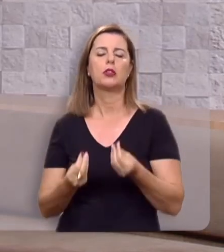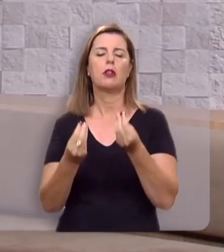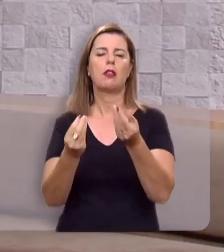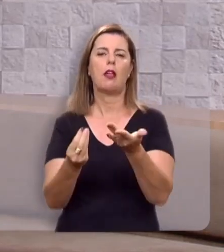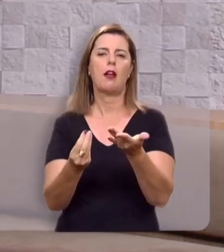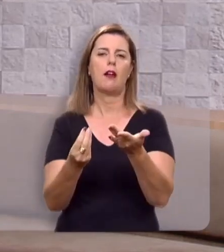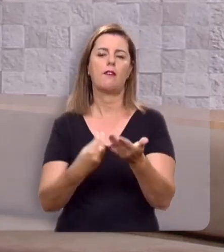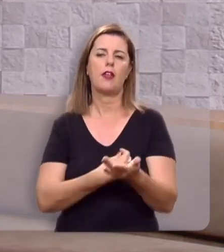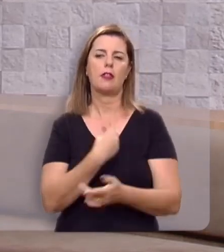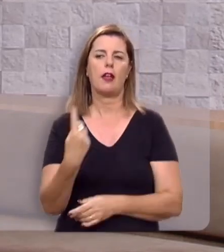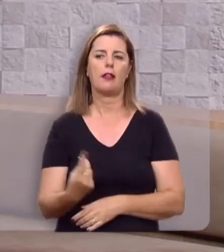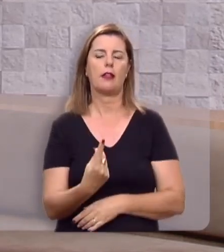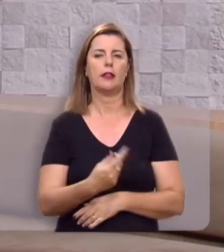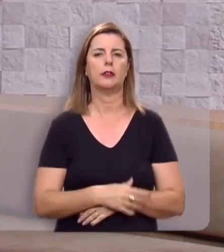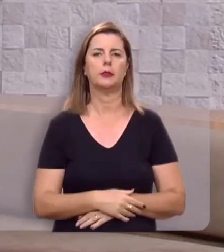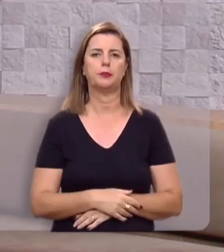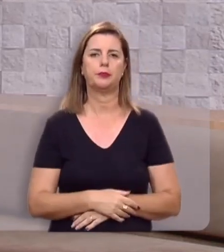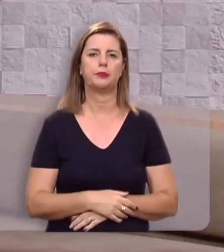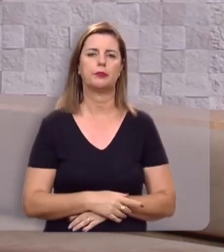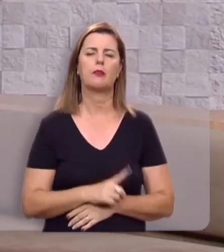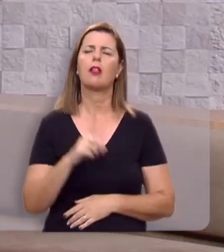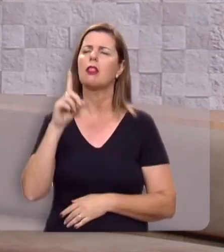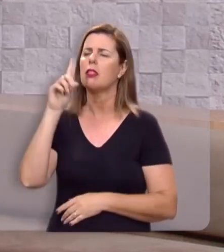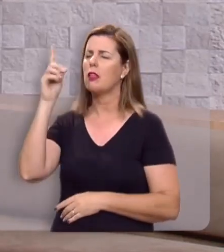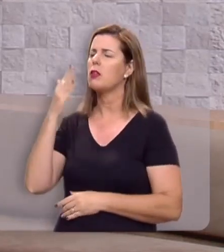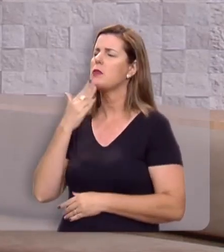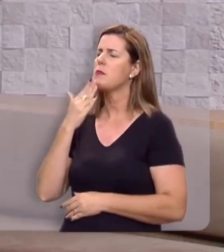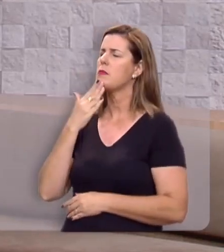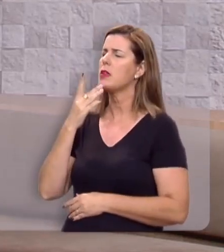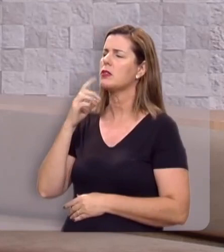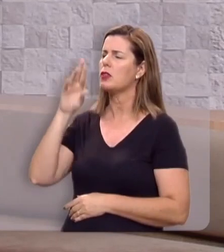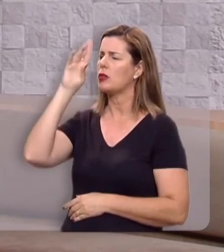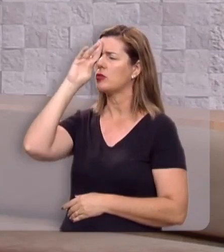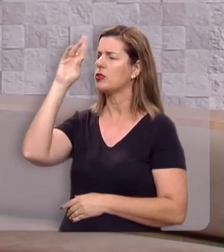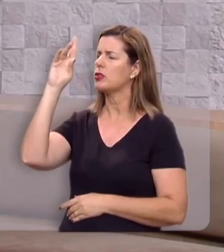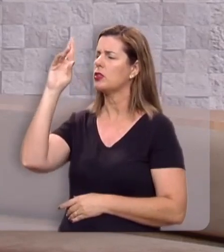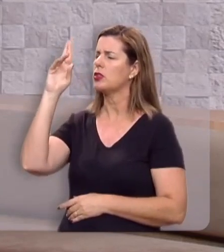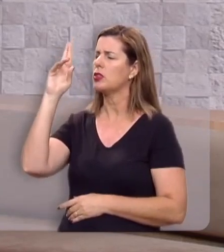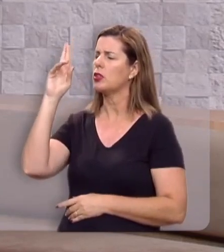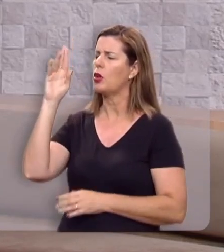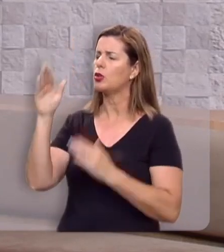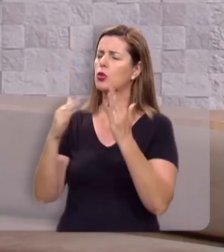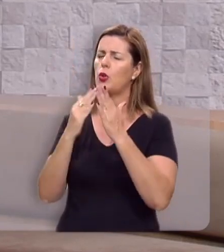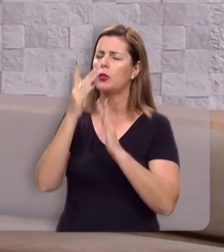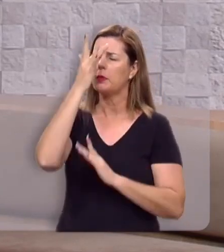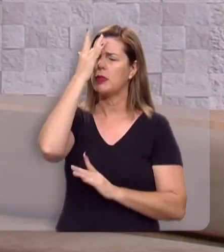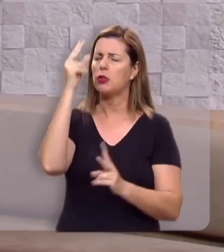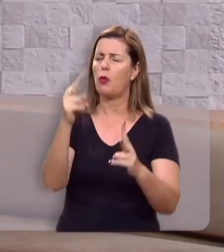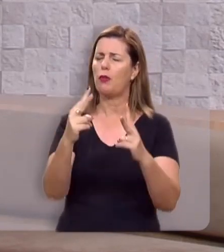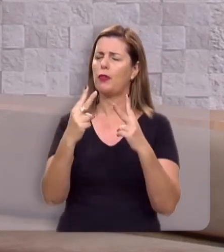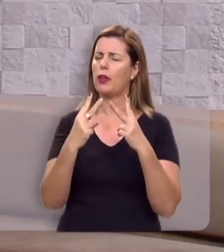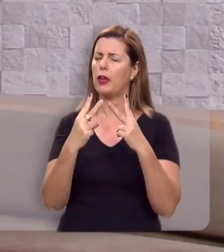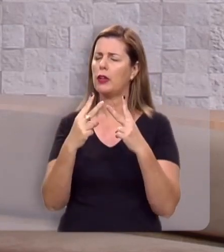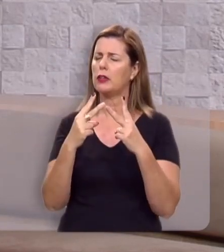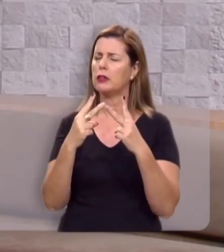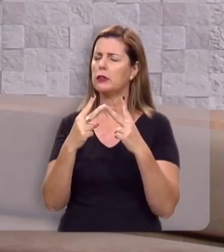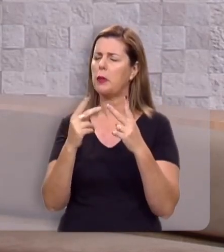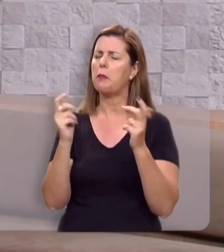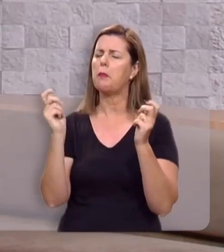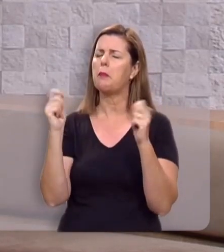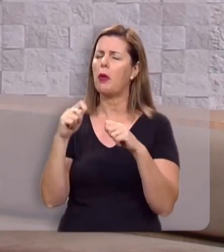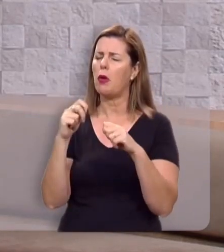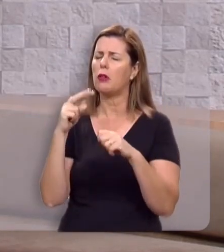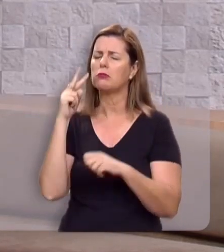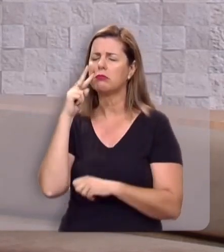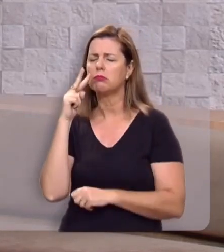que pode dar a você a vida eterna. Deus, eu clamo a Ti por todas as pessoas que estão nos assistindo, para